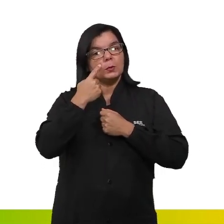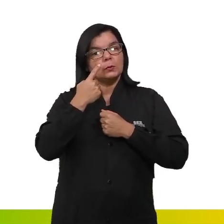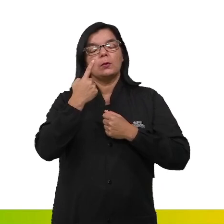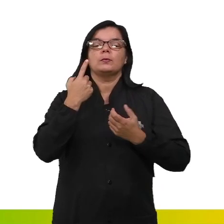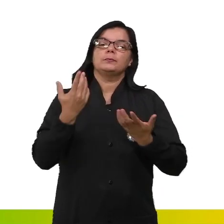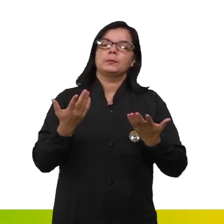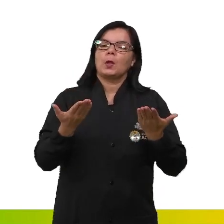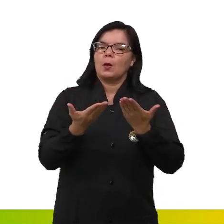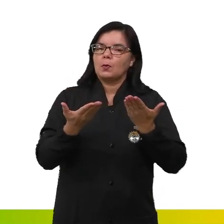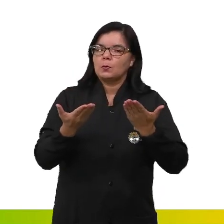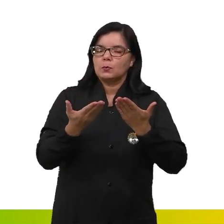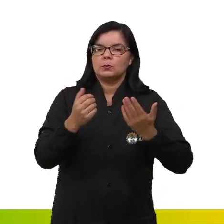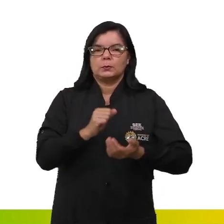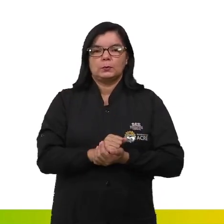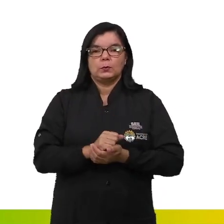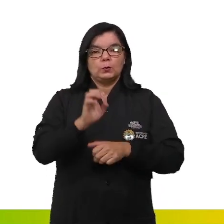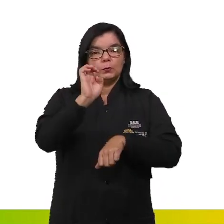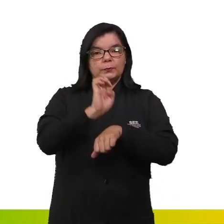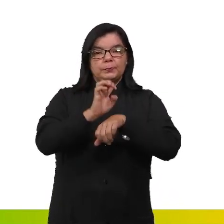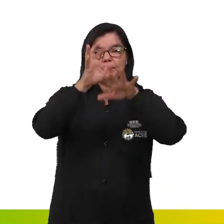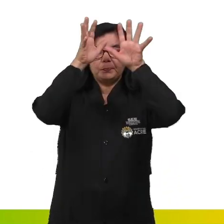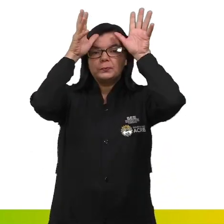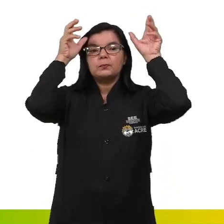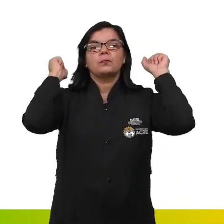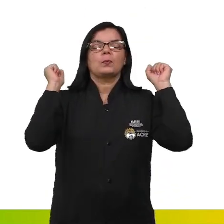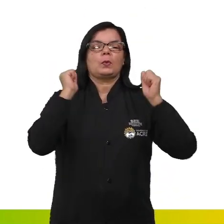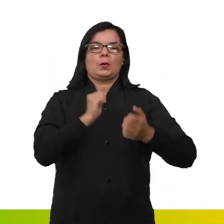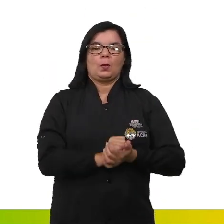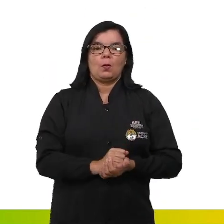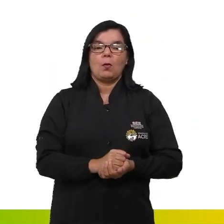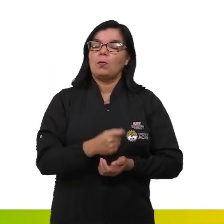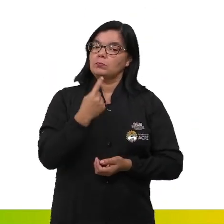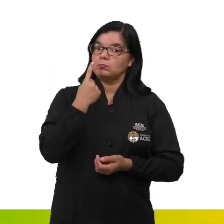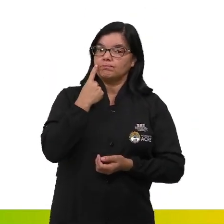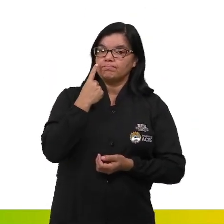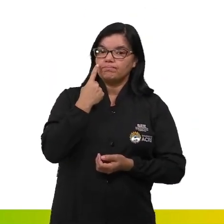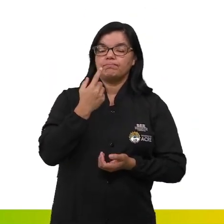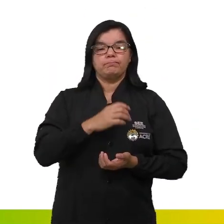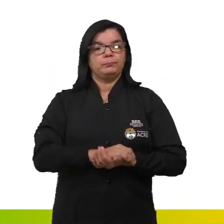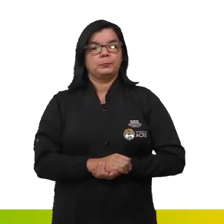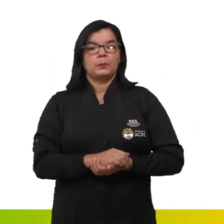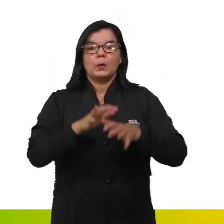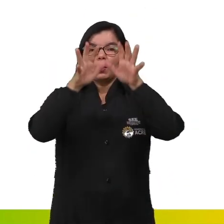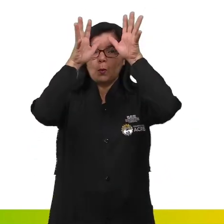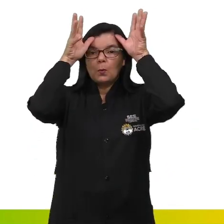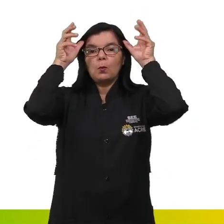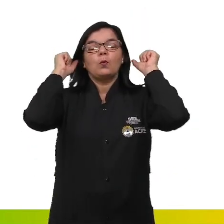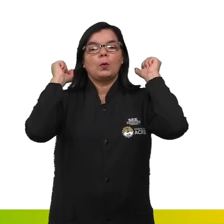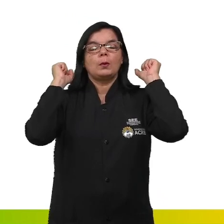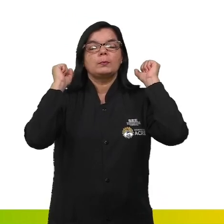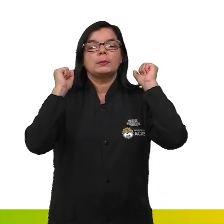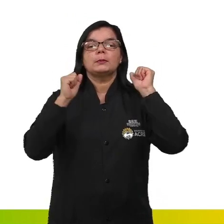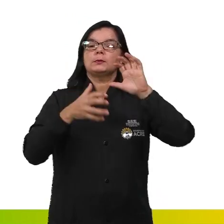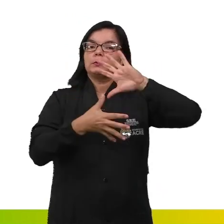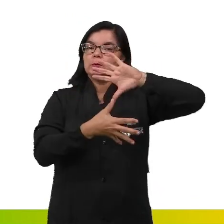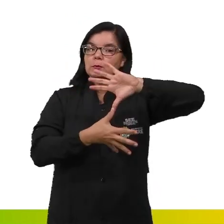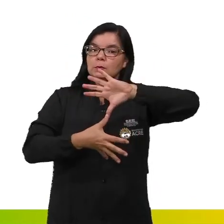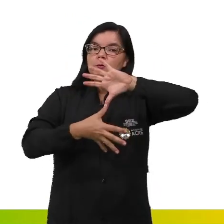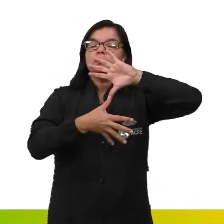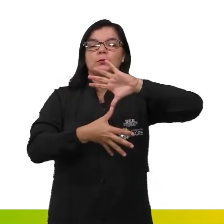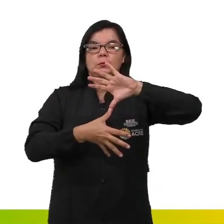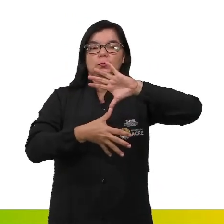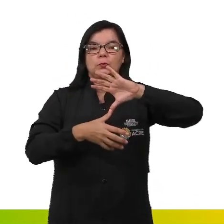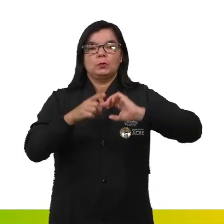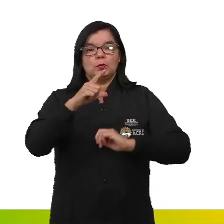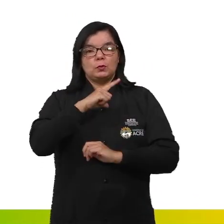vamos observar então aqui o estado do Acre. Olha que interessante, pessoal. O Acre, nesse mapa, ele tem um